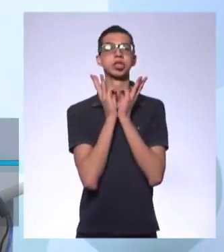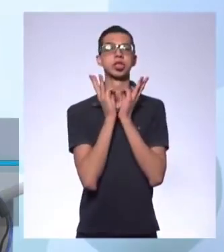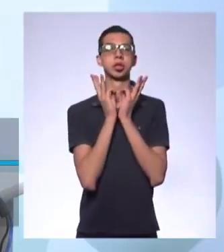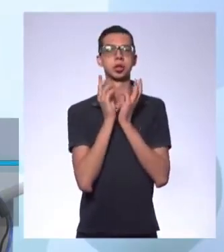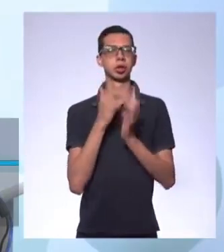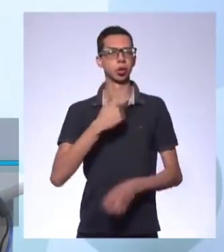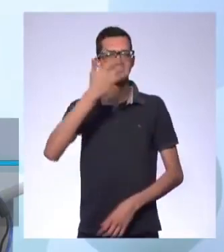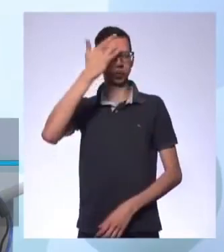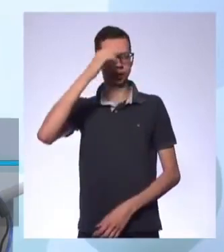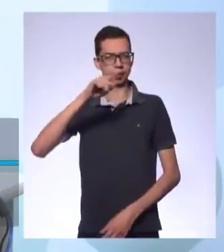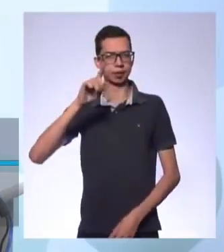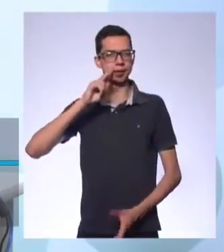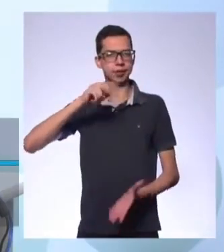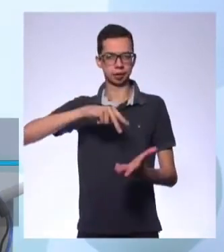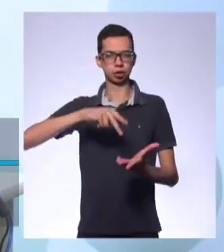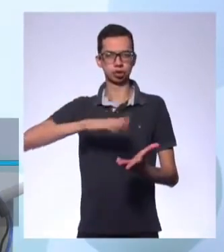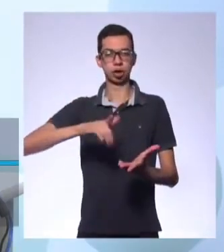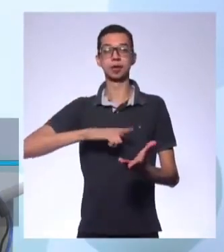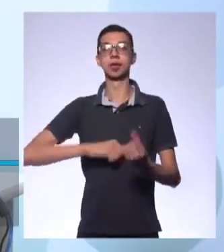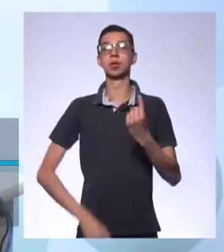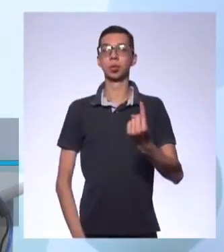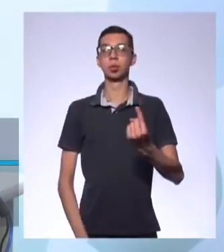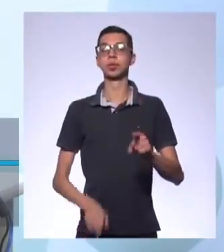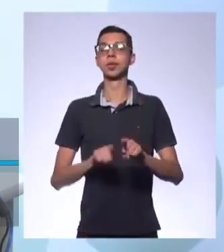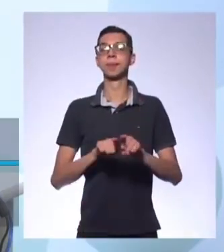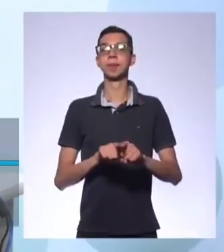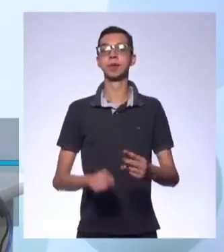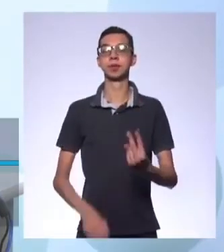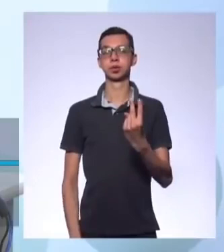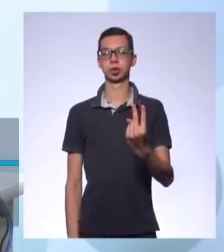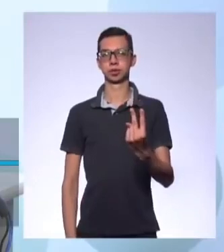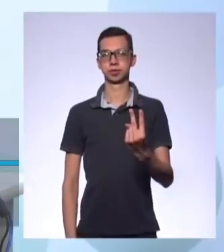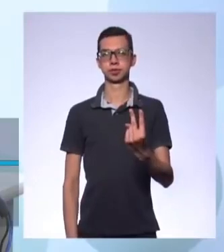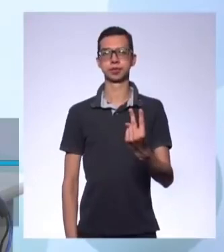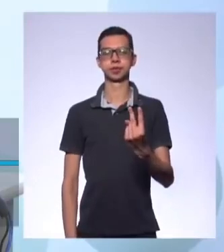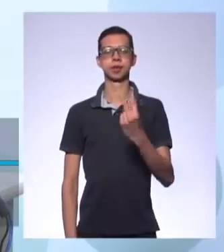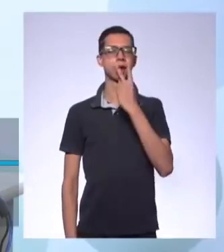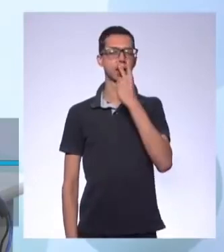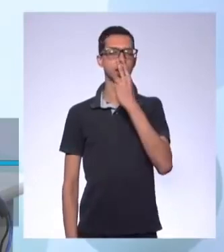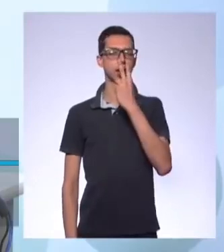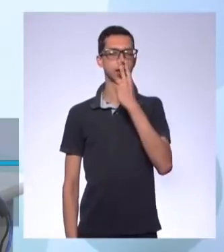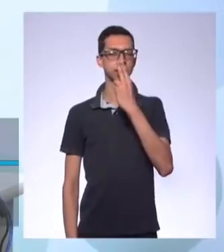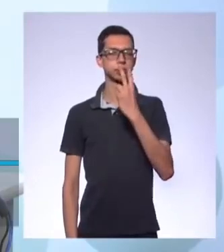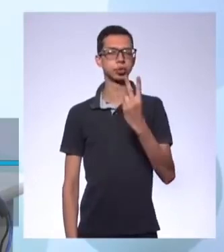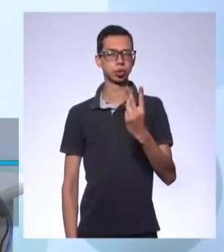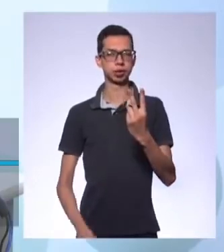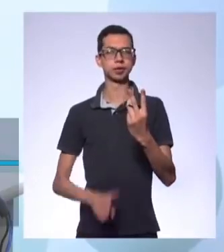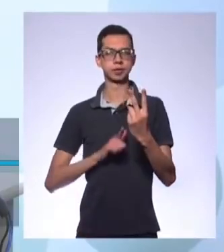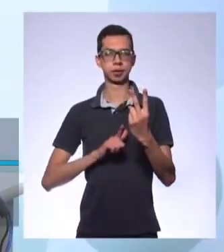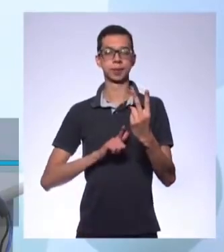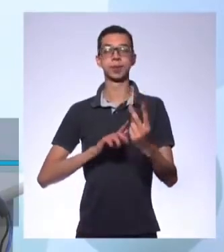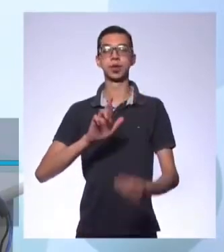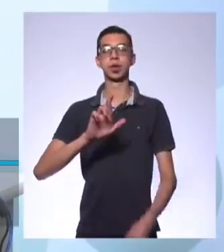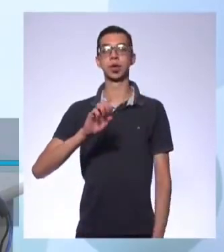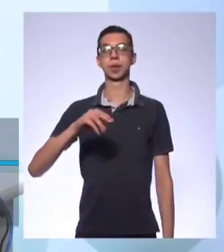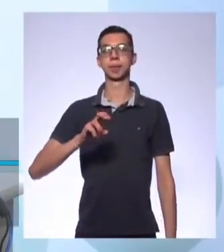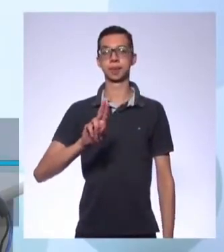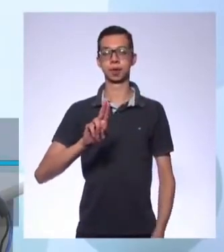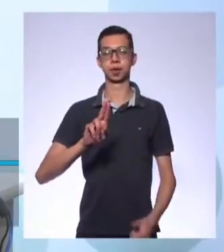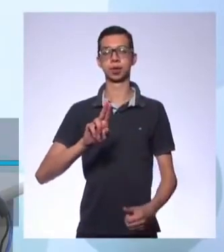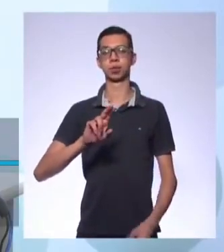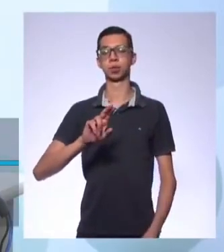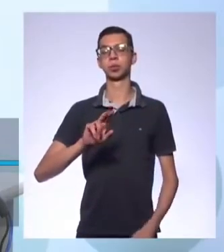lido, tem acho que o 1 e o 2, e no 2, se não me engano, o 2 traz Romeu e Julieta, traz a